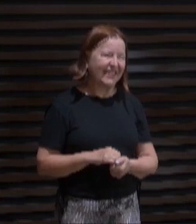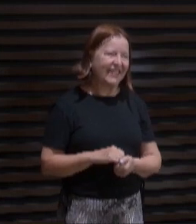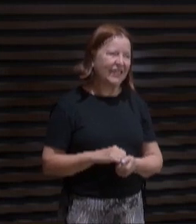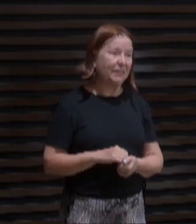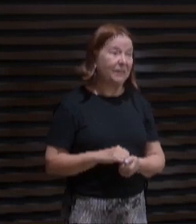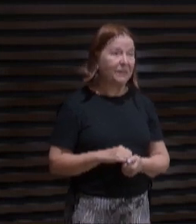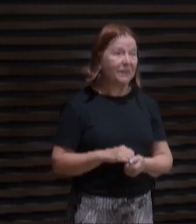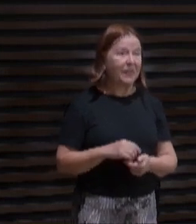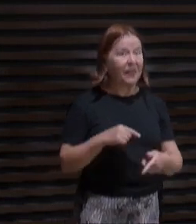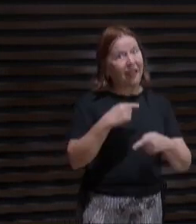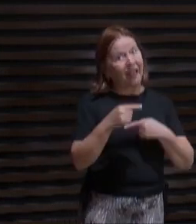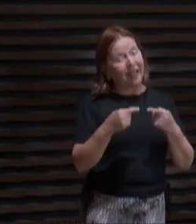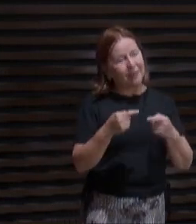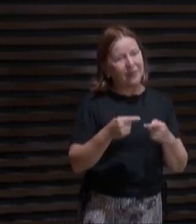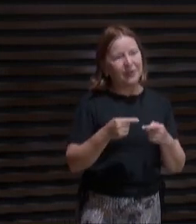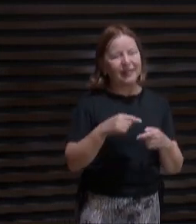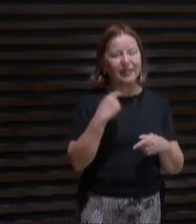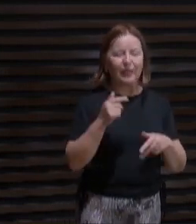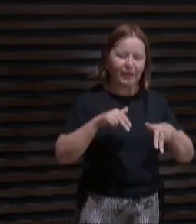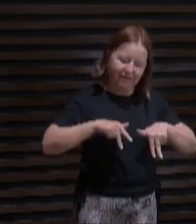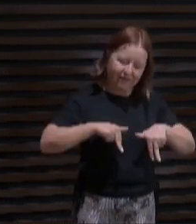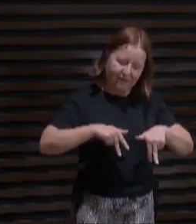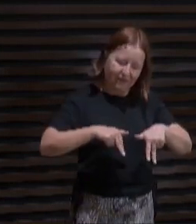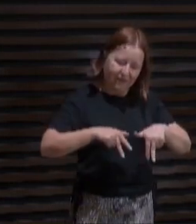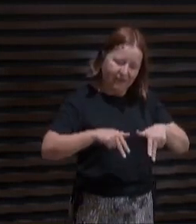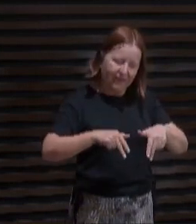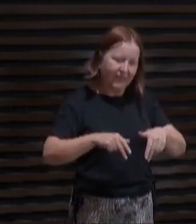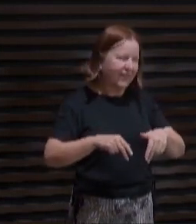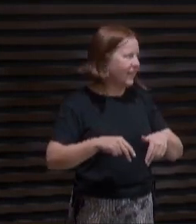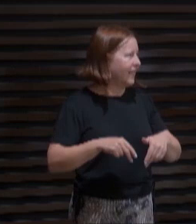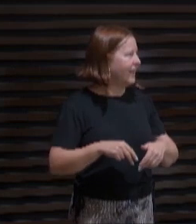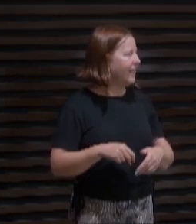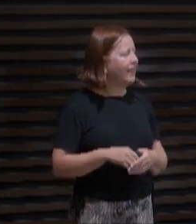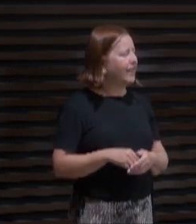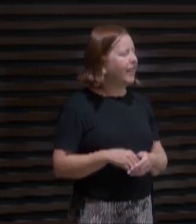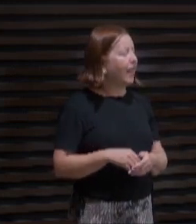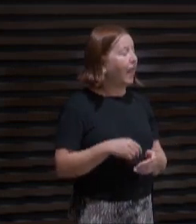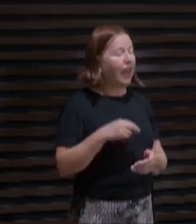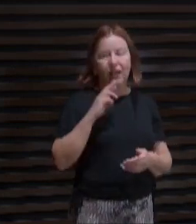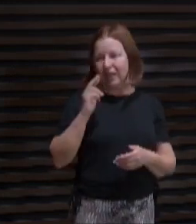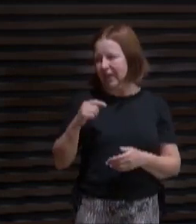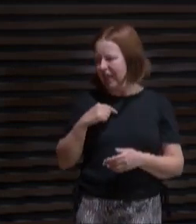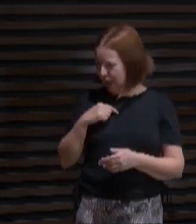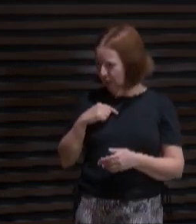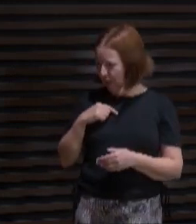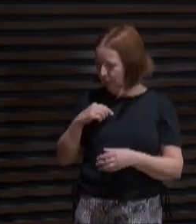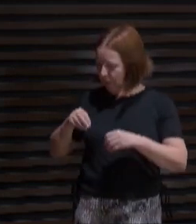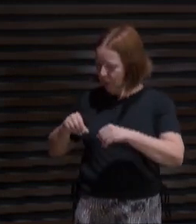Aí depois de um tempo, nós já estávamos andando, e ela cutucando, eu disse assim: eu sou um plantador de